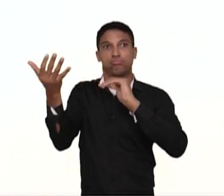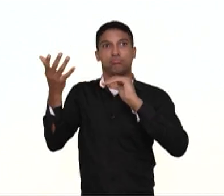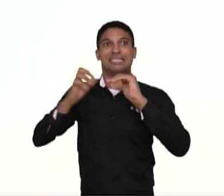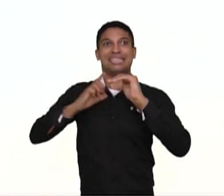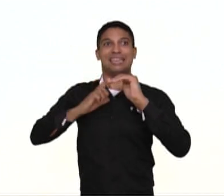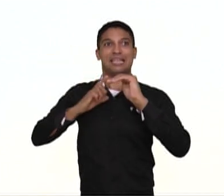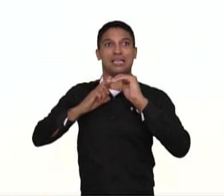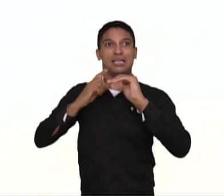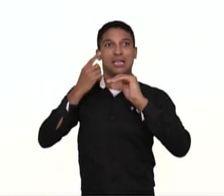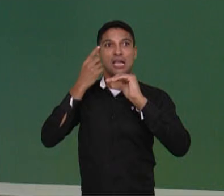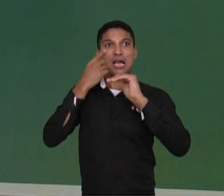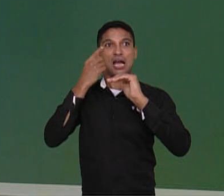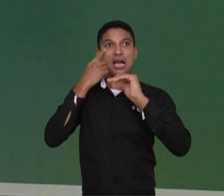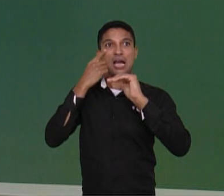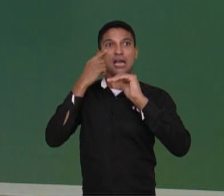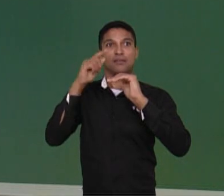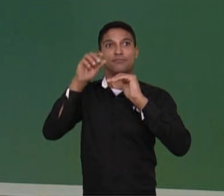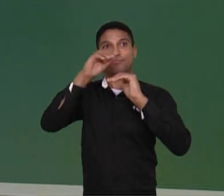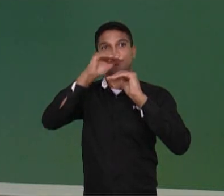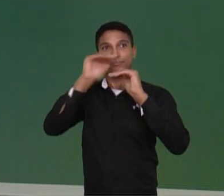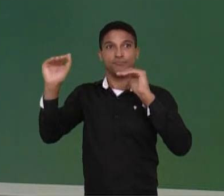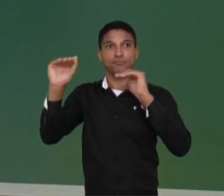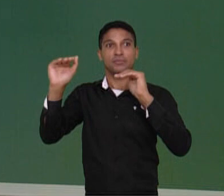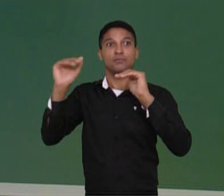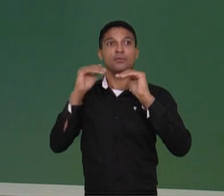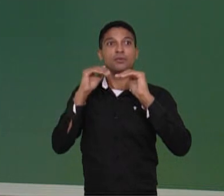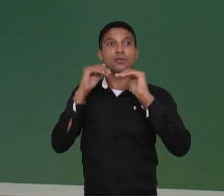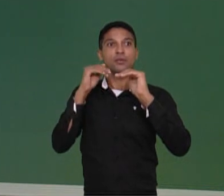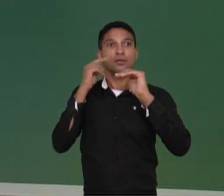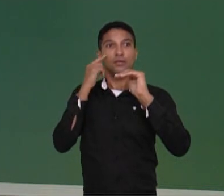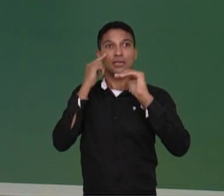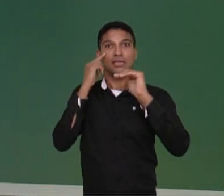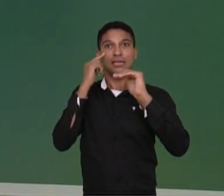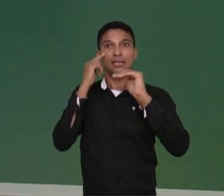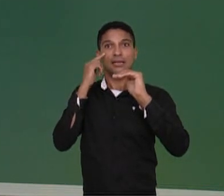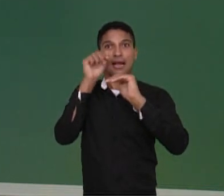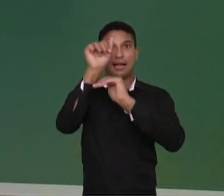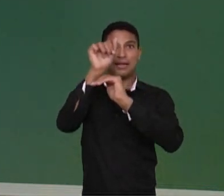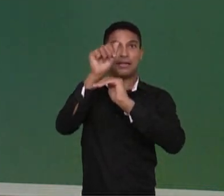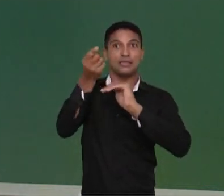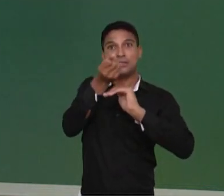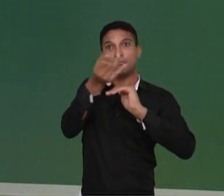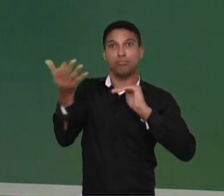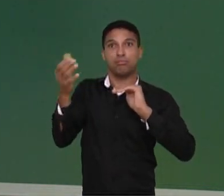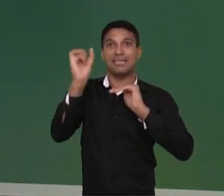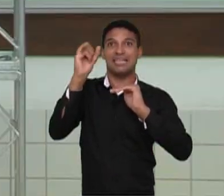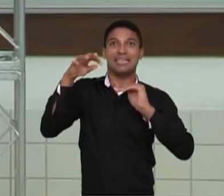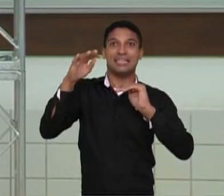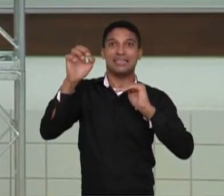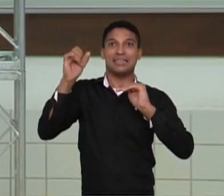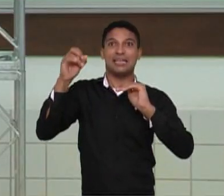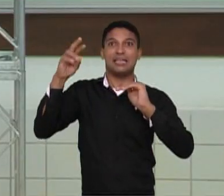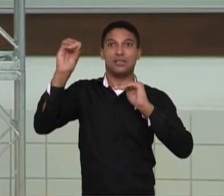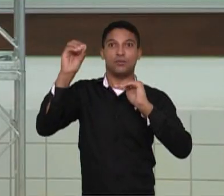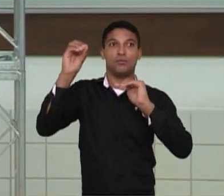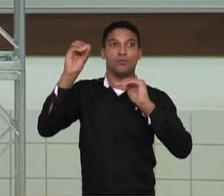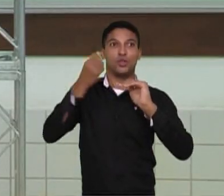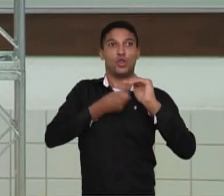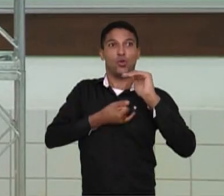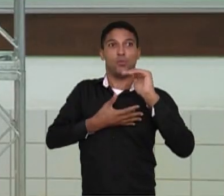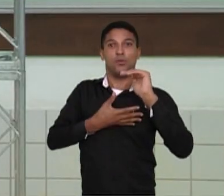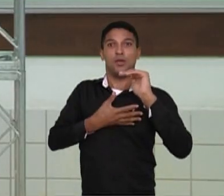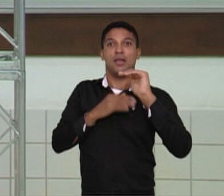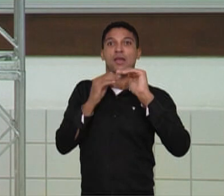racional. E aí nós temos vários representantes, né? Nós temos aí os números inteiros, né? Se pensar assim, mas me dê